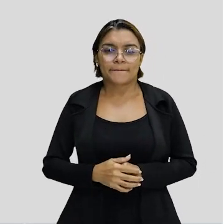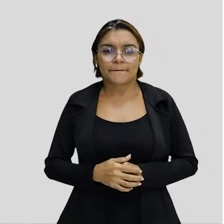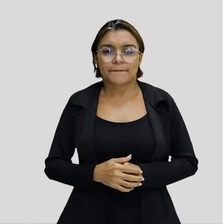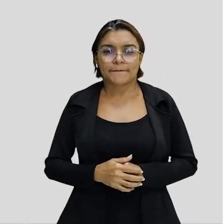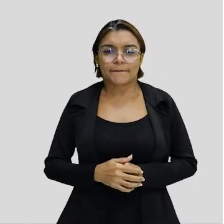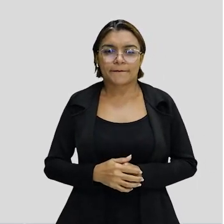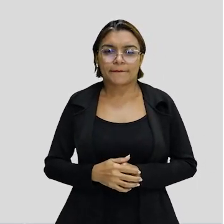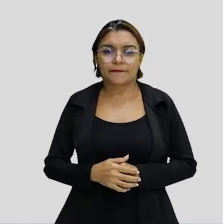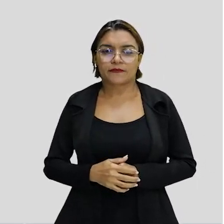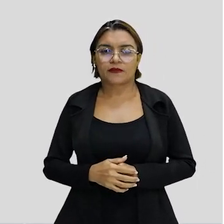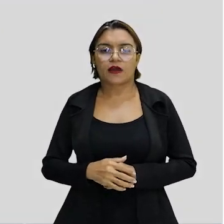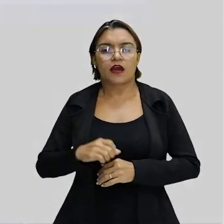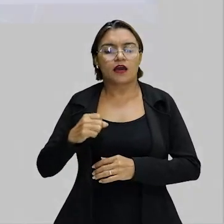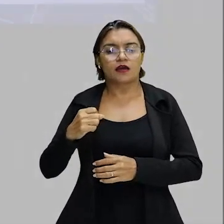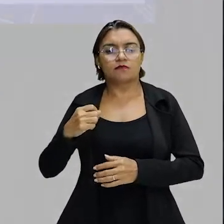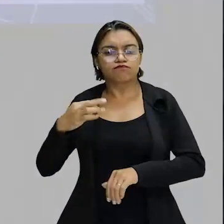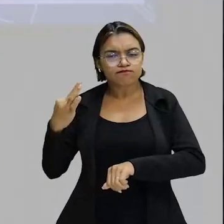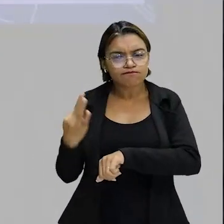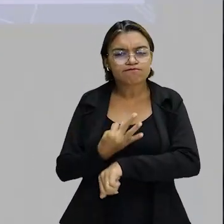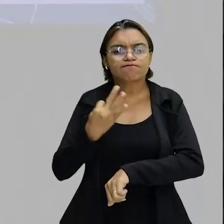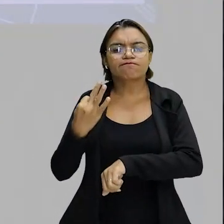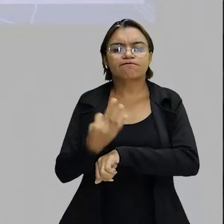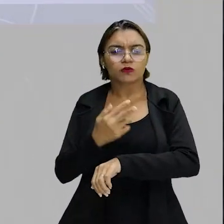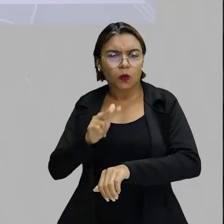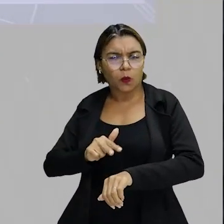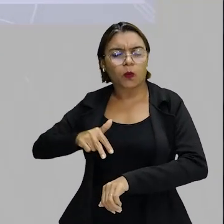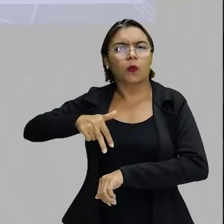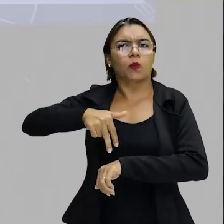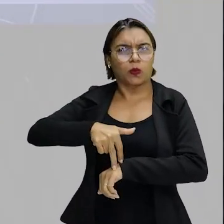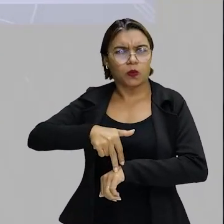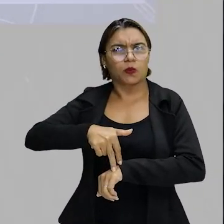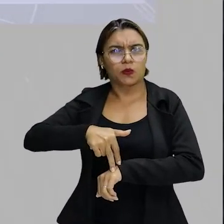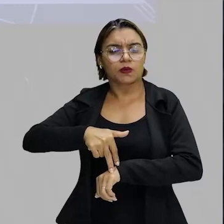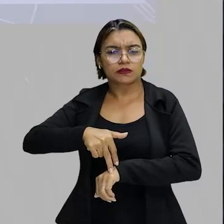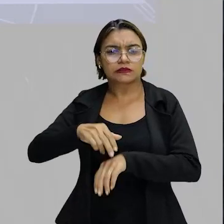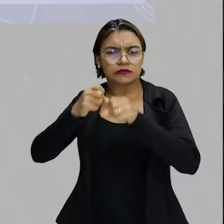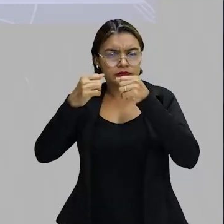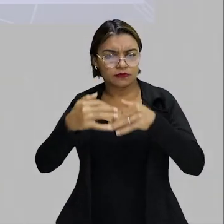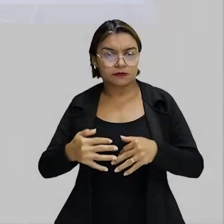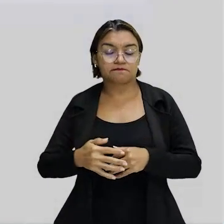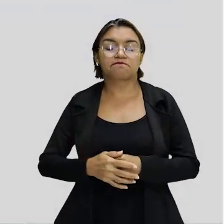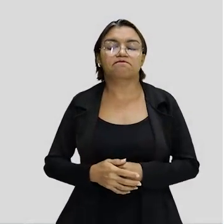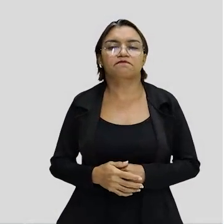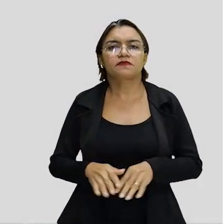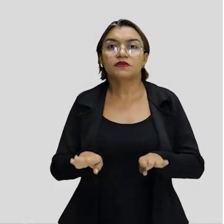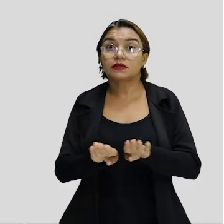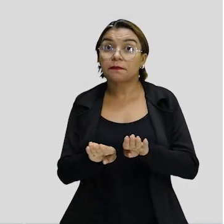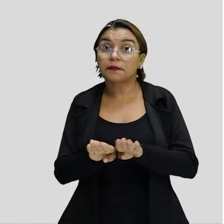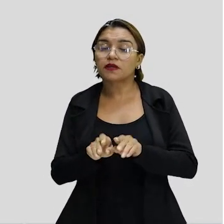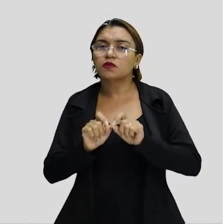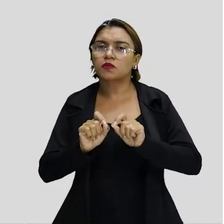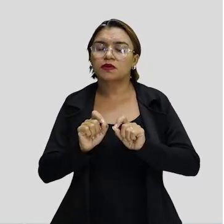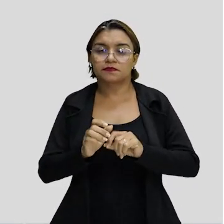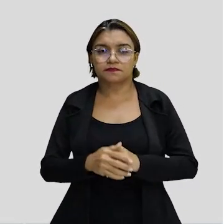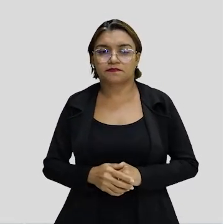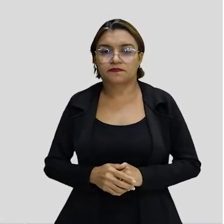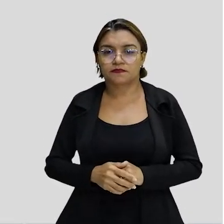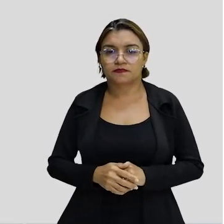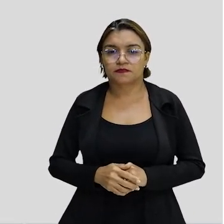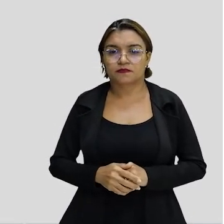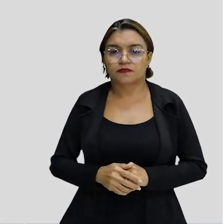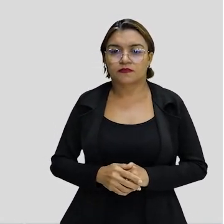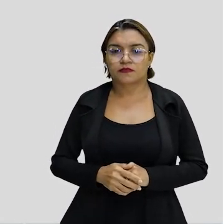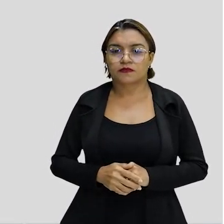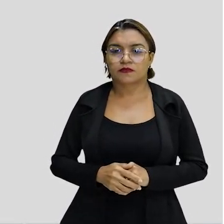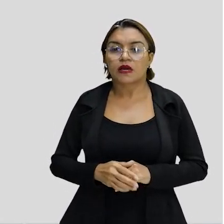a essa resistência, a esse empoderamento, tá bom? Bom, e antes de mais nada, o Black Power vai